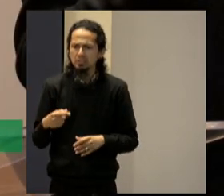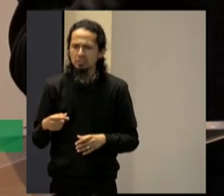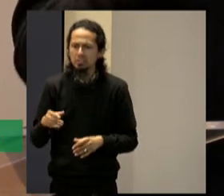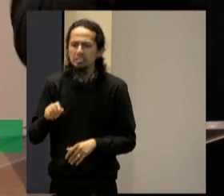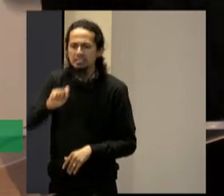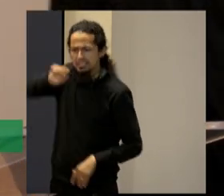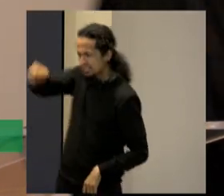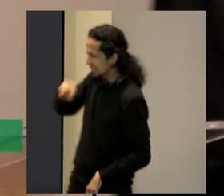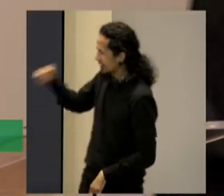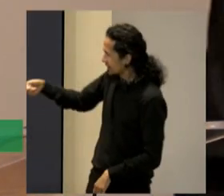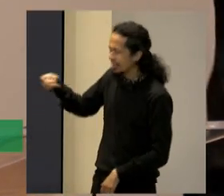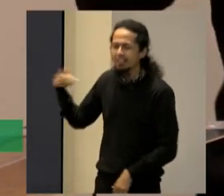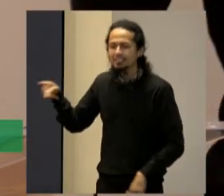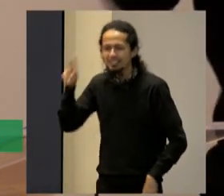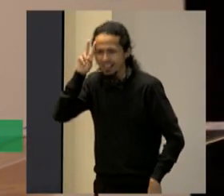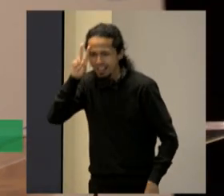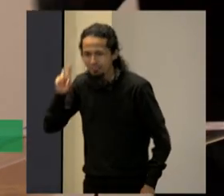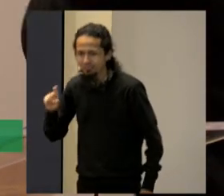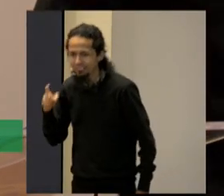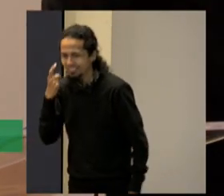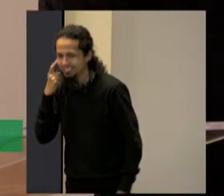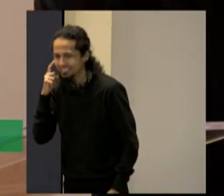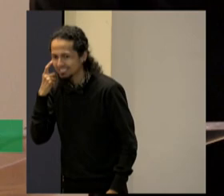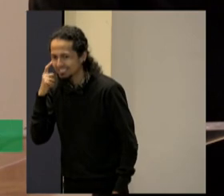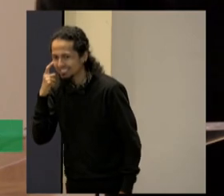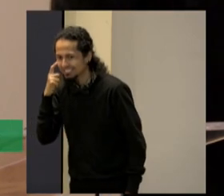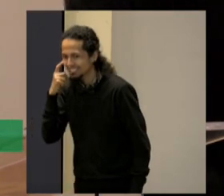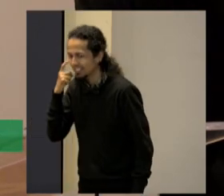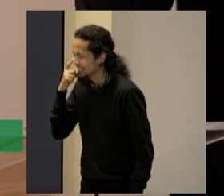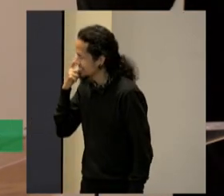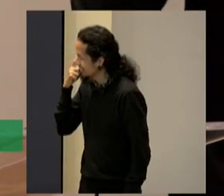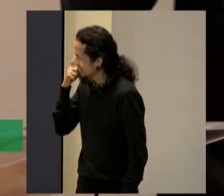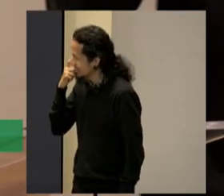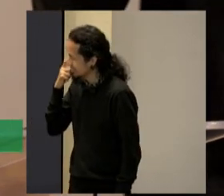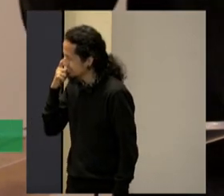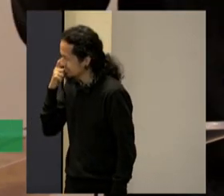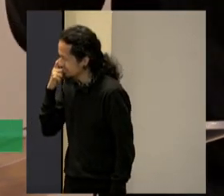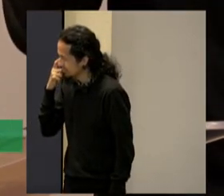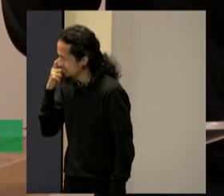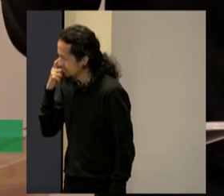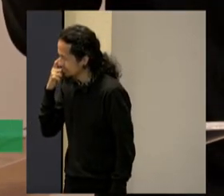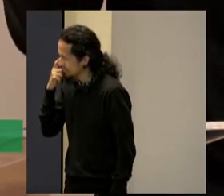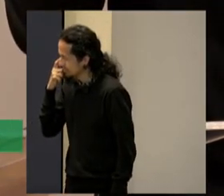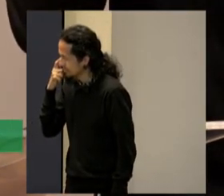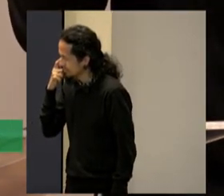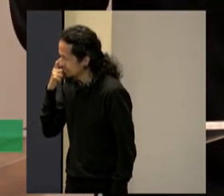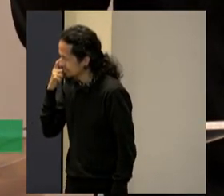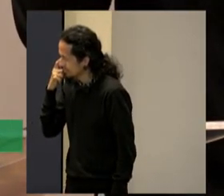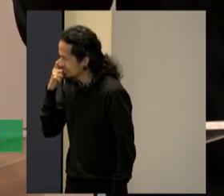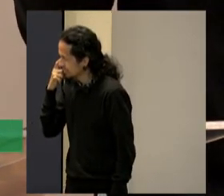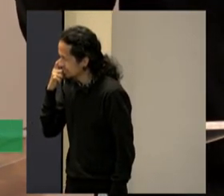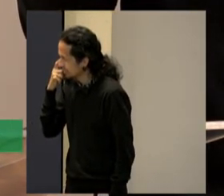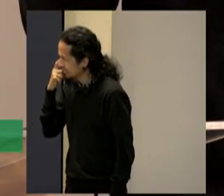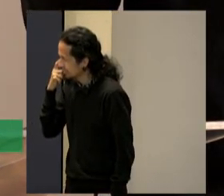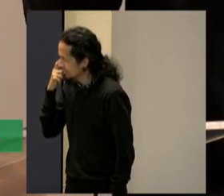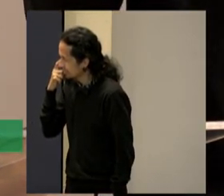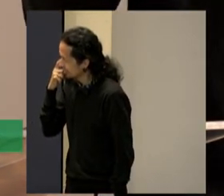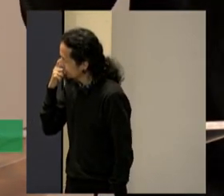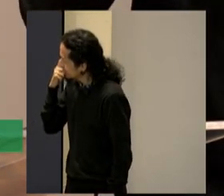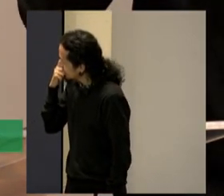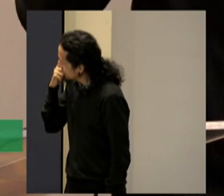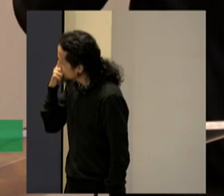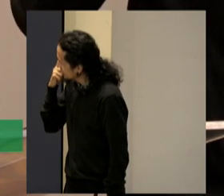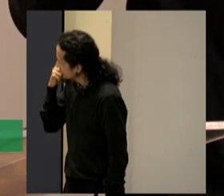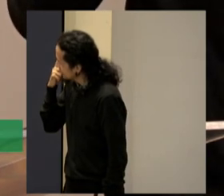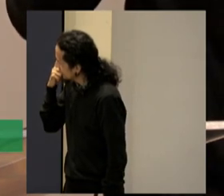em sinal. Tu falas professora Jeruse. Isso, assim. De qualquer lado?